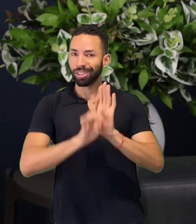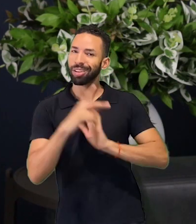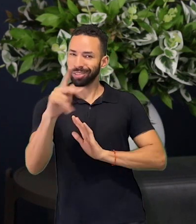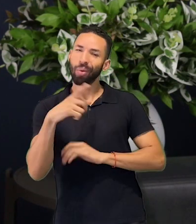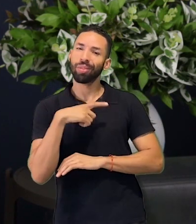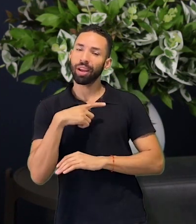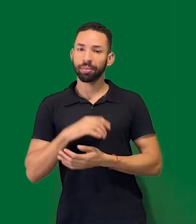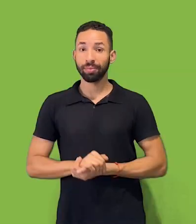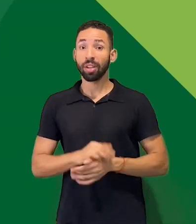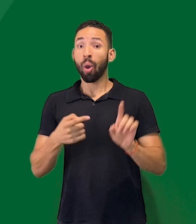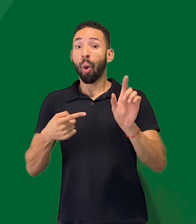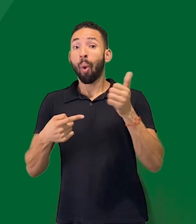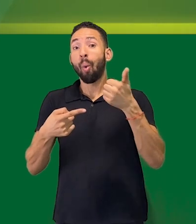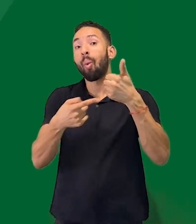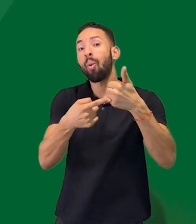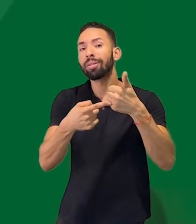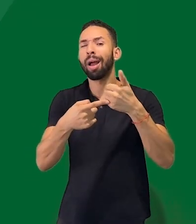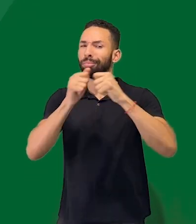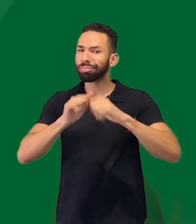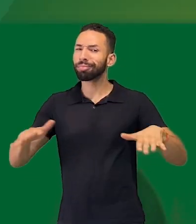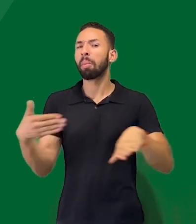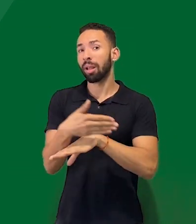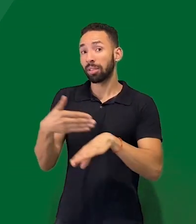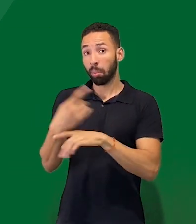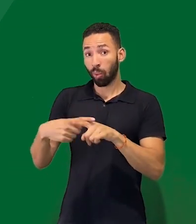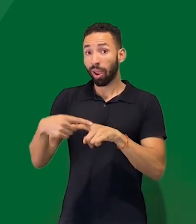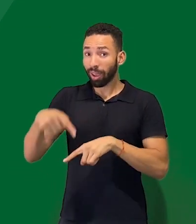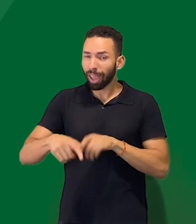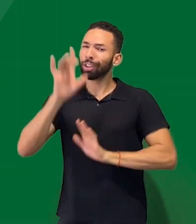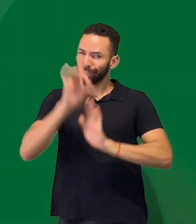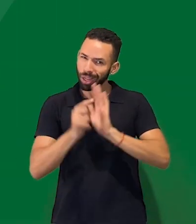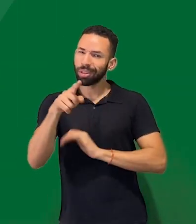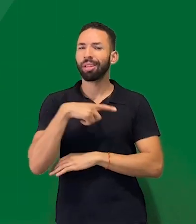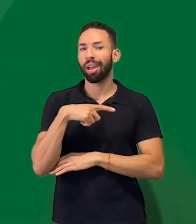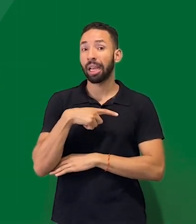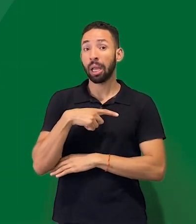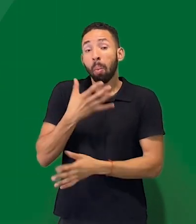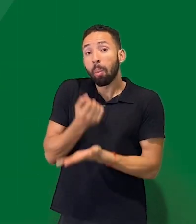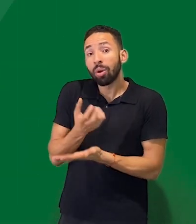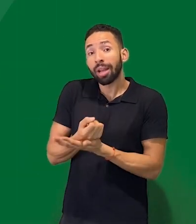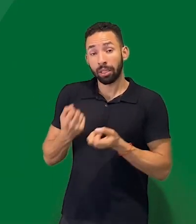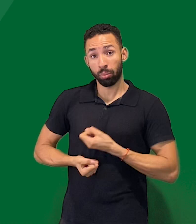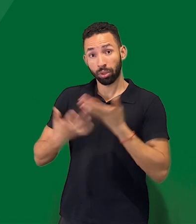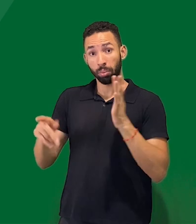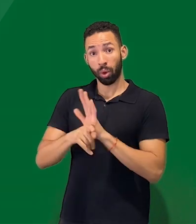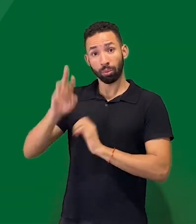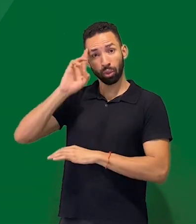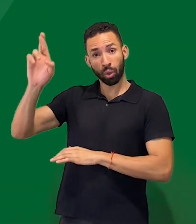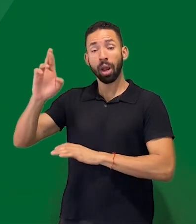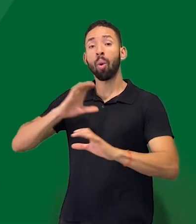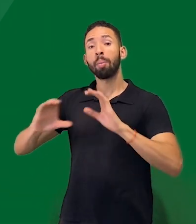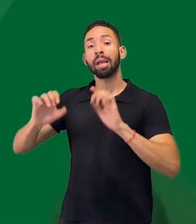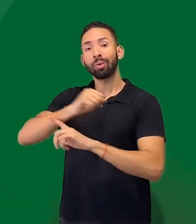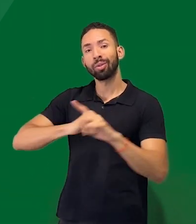seu direito. Curta, compartilhe e participe, porque aqui o direito é seu. Este podcast é uma